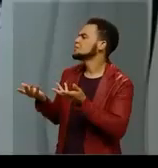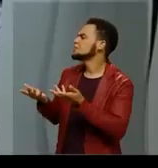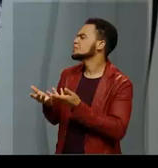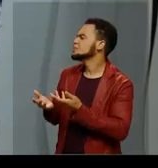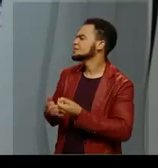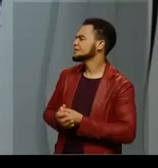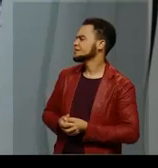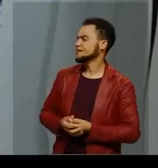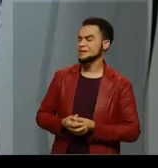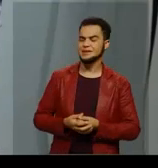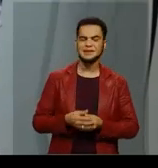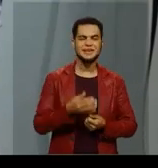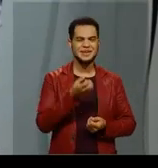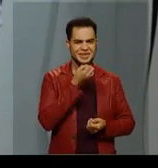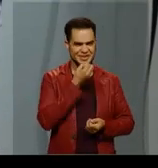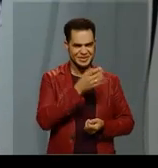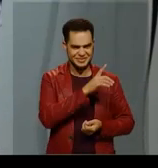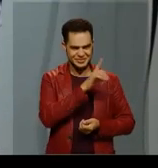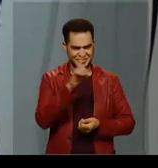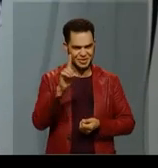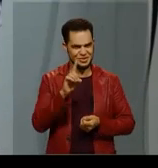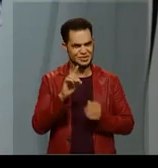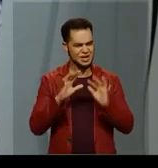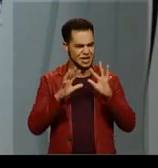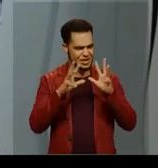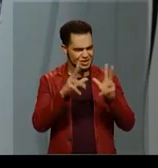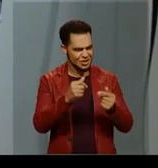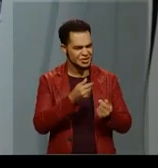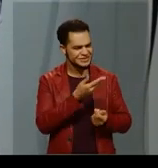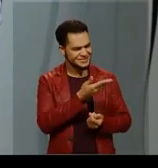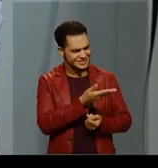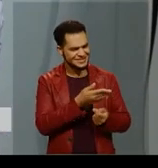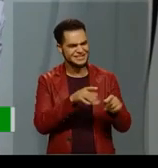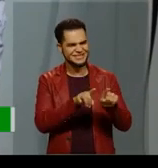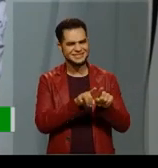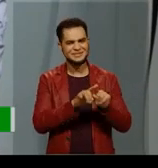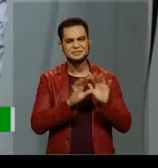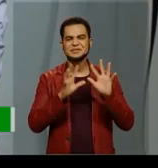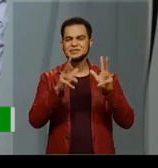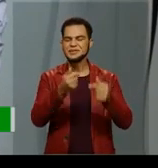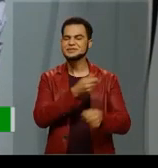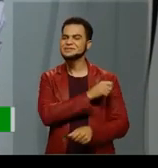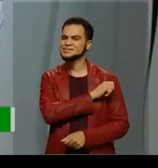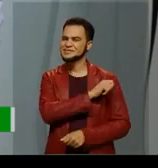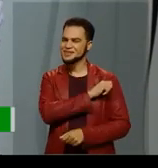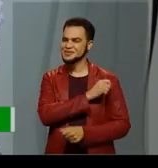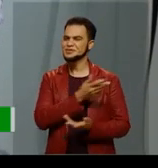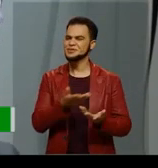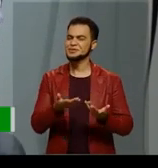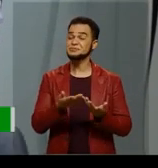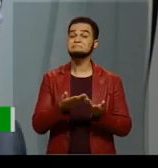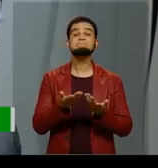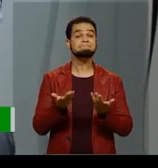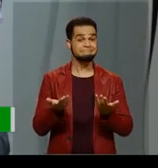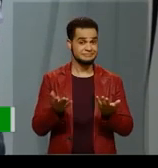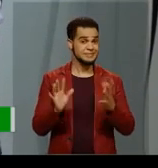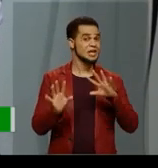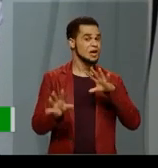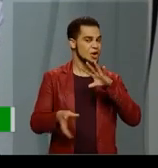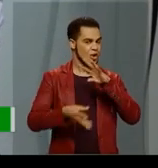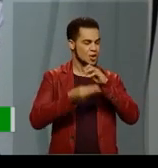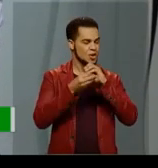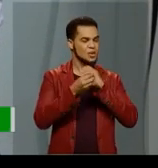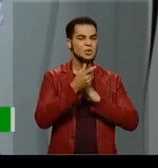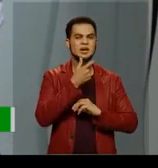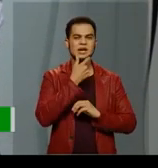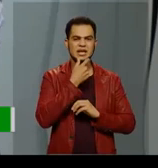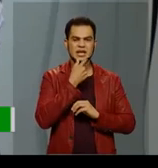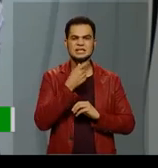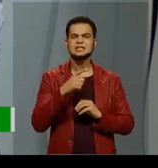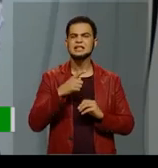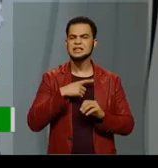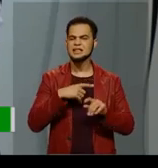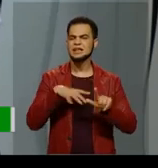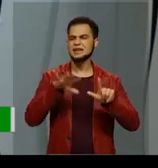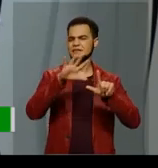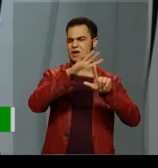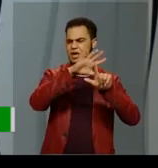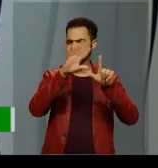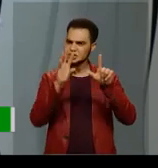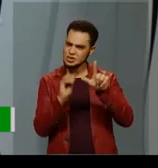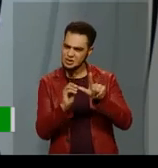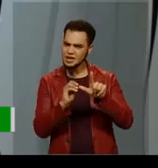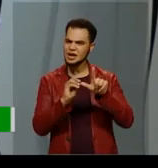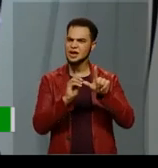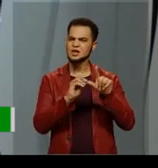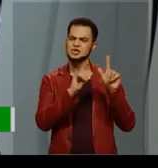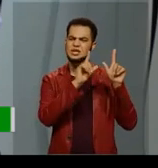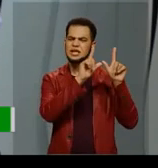dia, Bruno. Bom dia, estudante. Nós abordamos na língua inglesa a charge, cartoon e o comic strips,